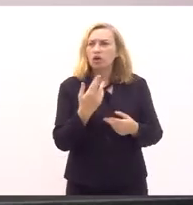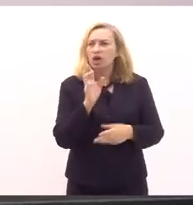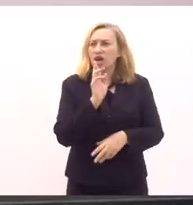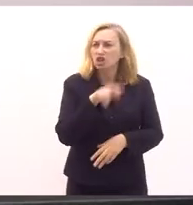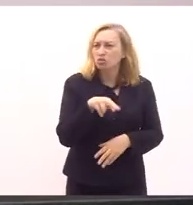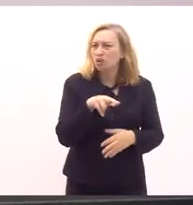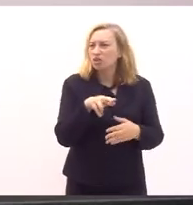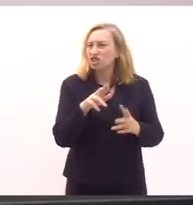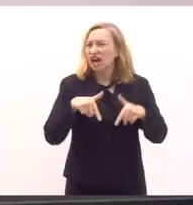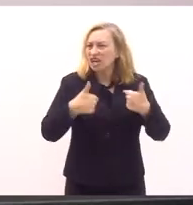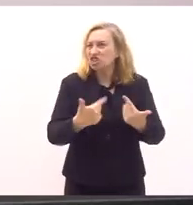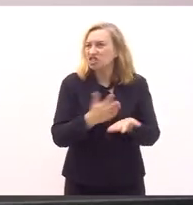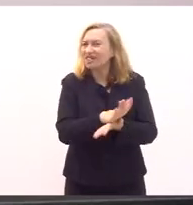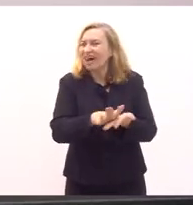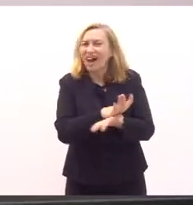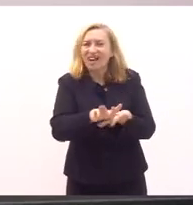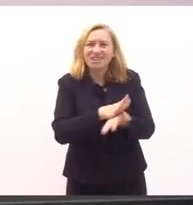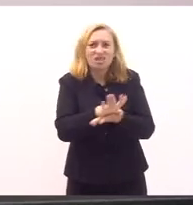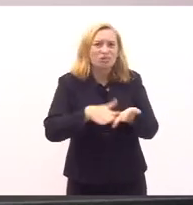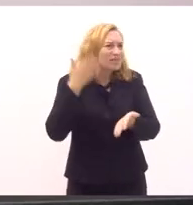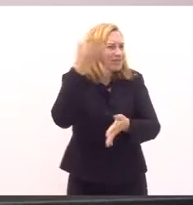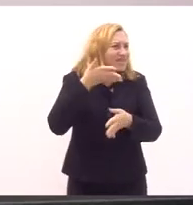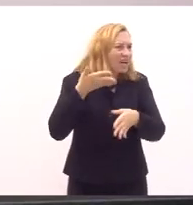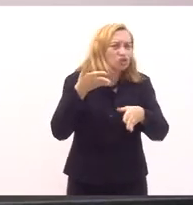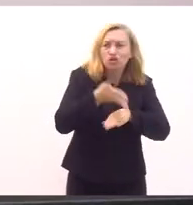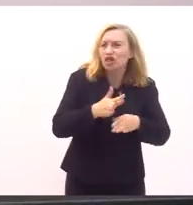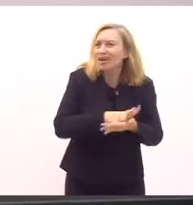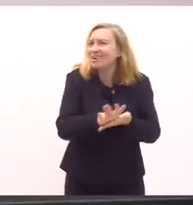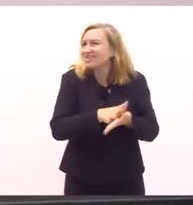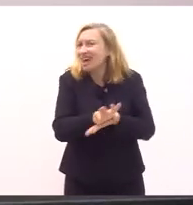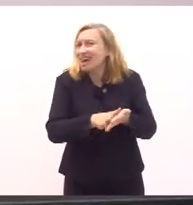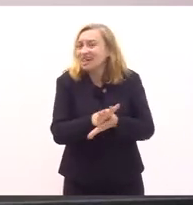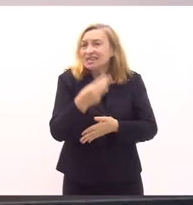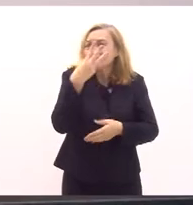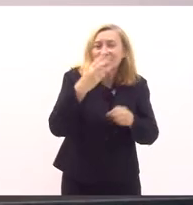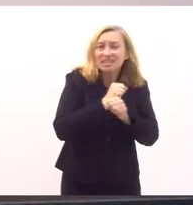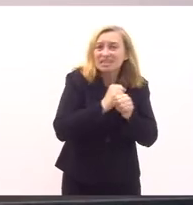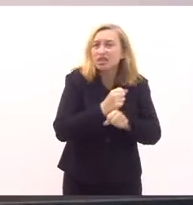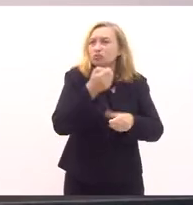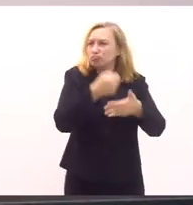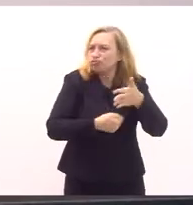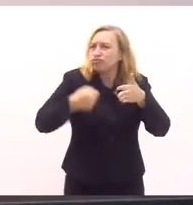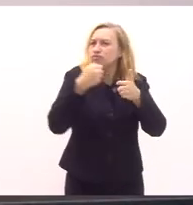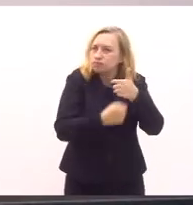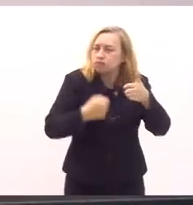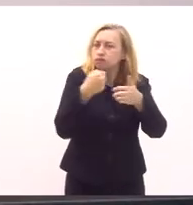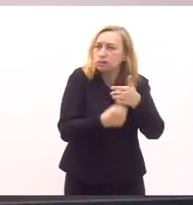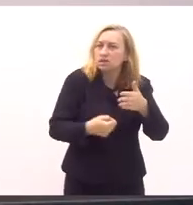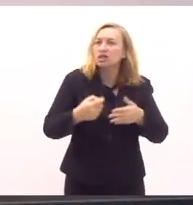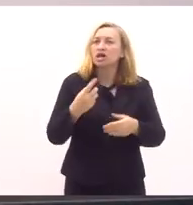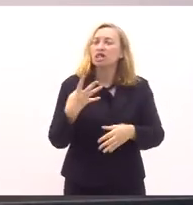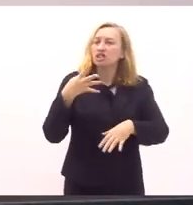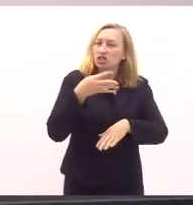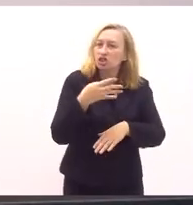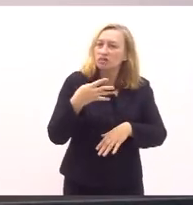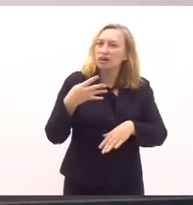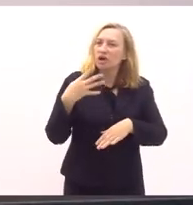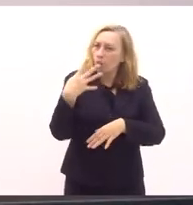chega a lugar nenhum. A mensagem não chega. Já notaram 3 anos. E vai para o quarto se